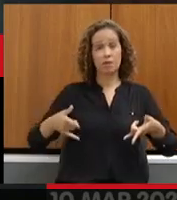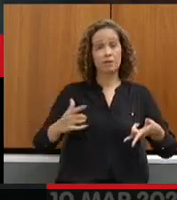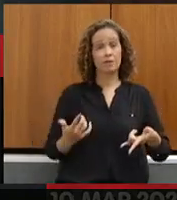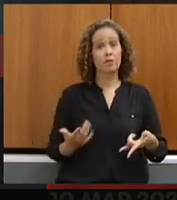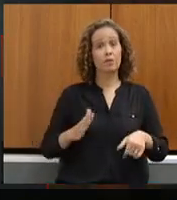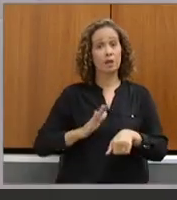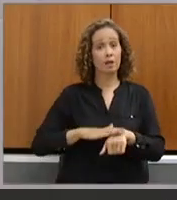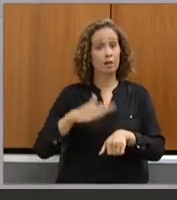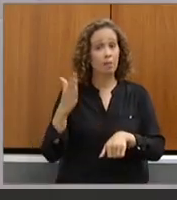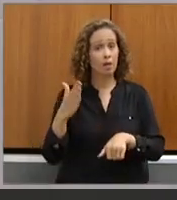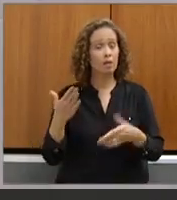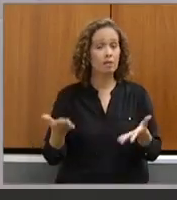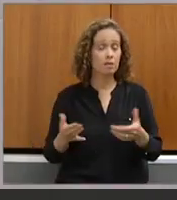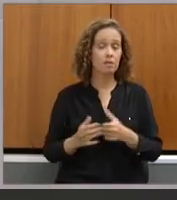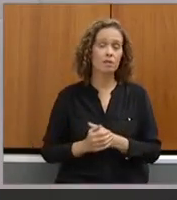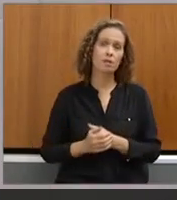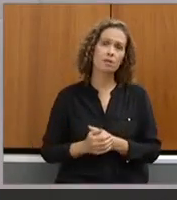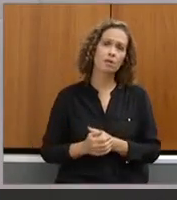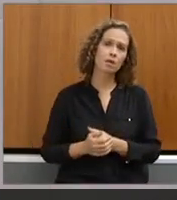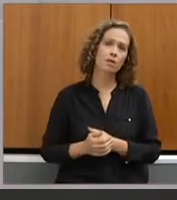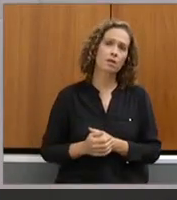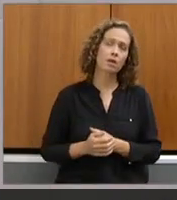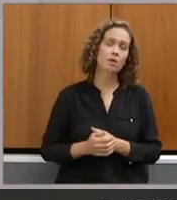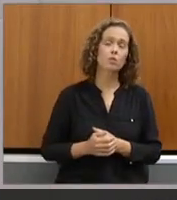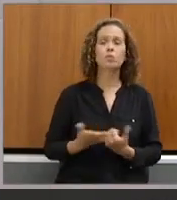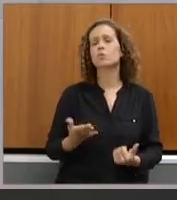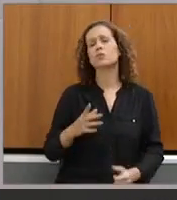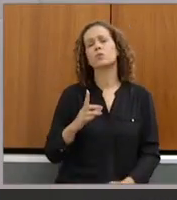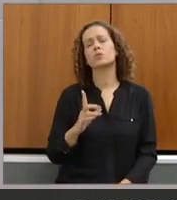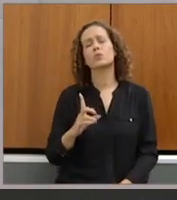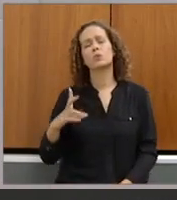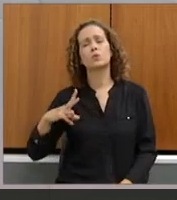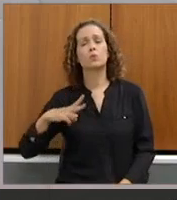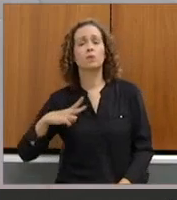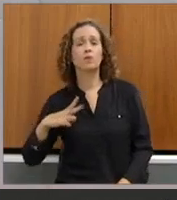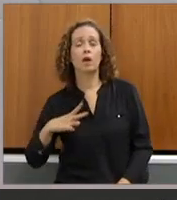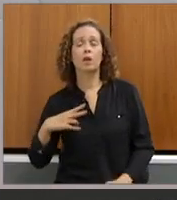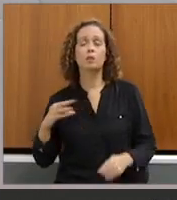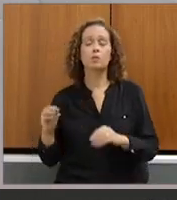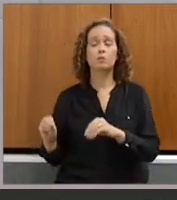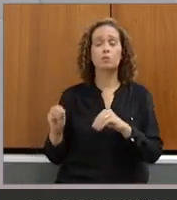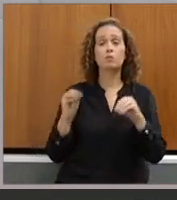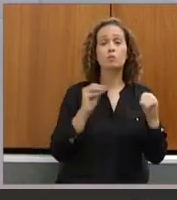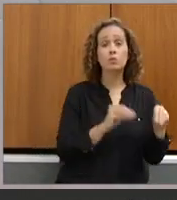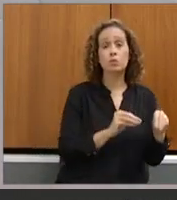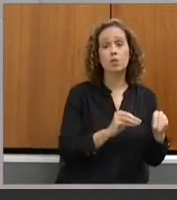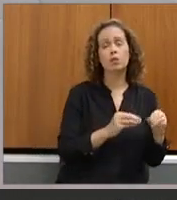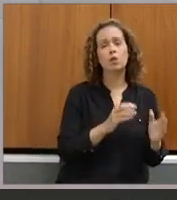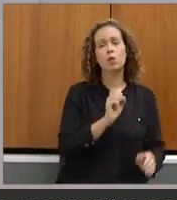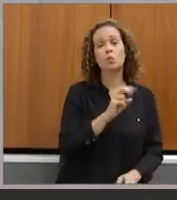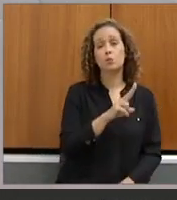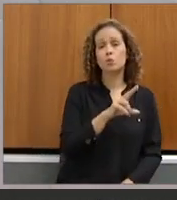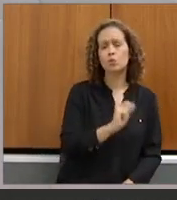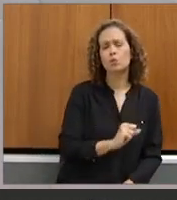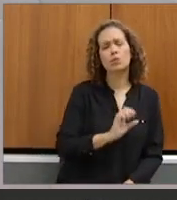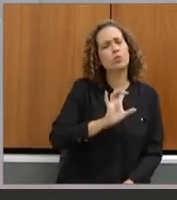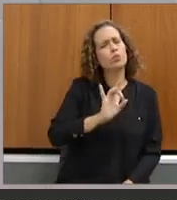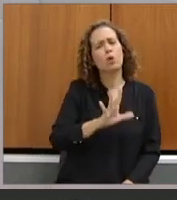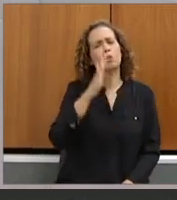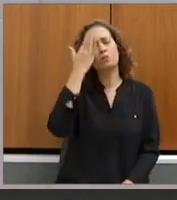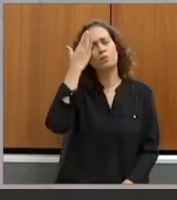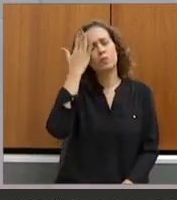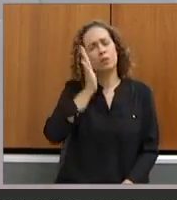um leite habilitado você retira o sistema privado para colocar no SUS então para entender especificamente isso muito obrigado obrigado é para